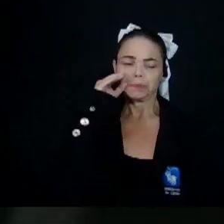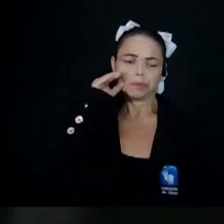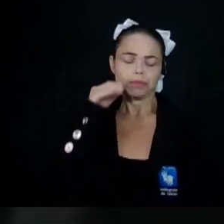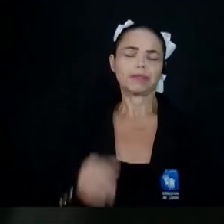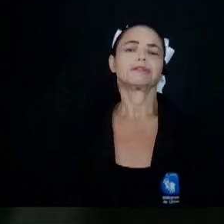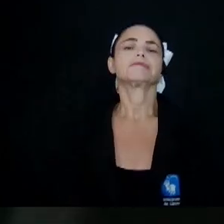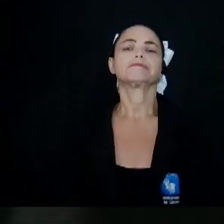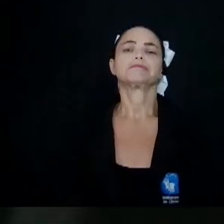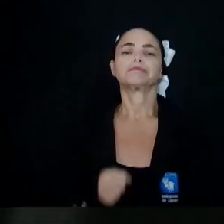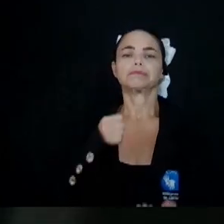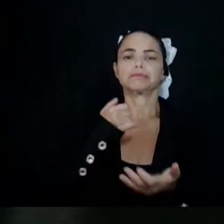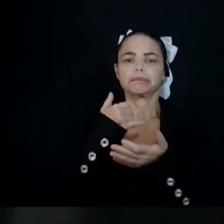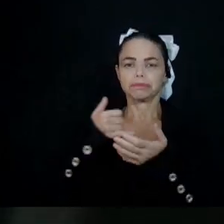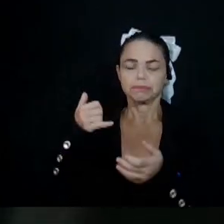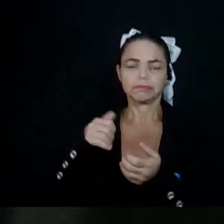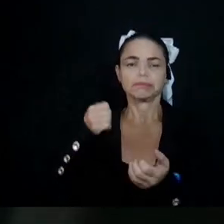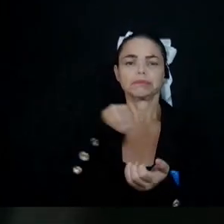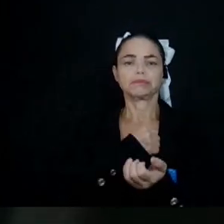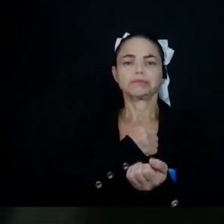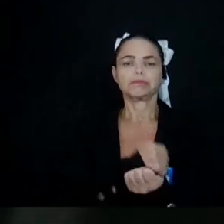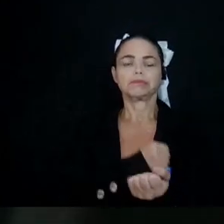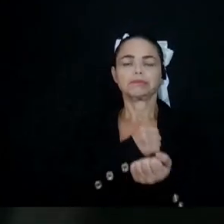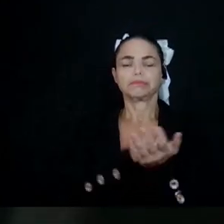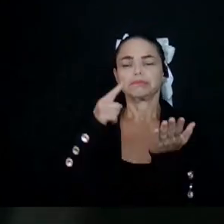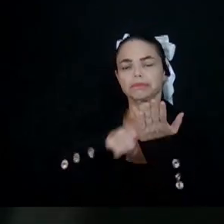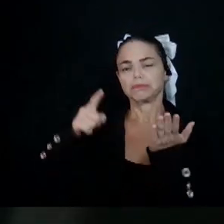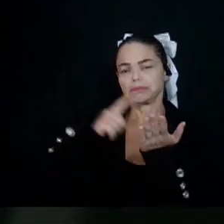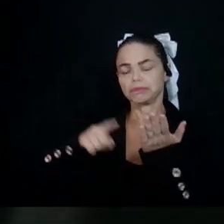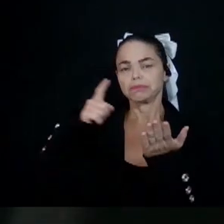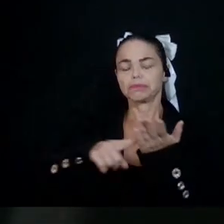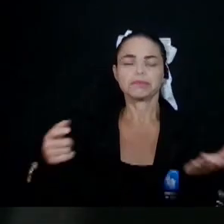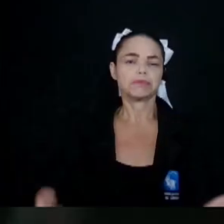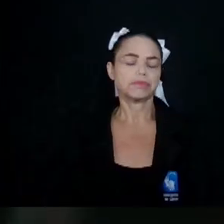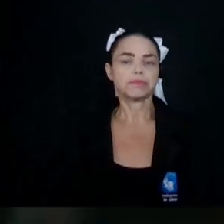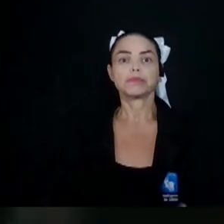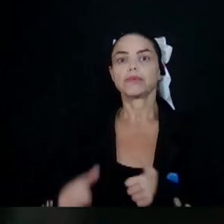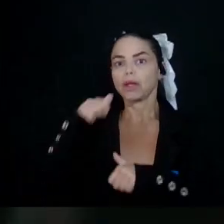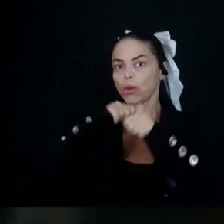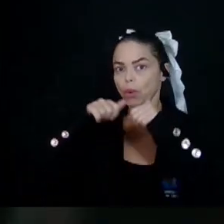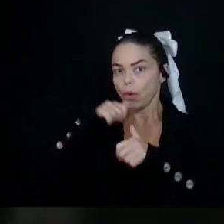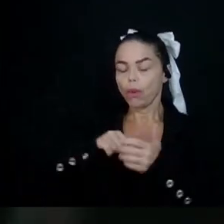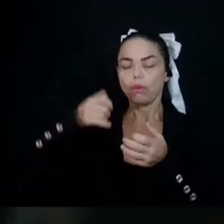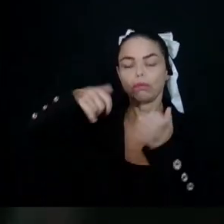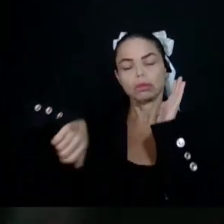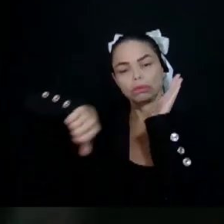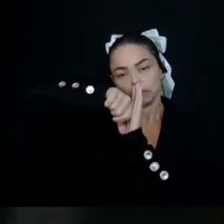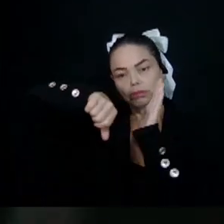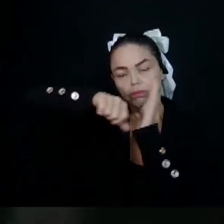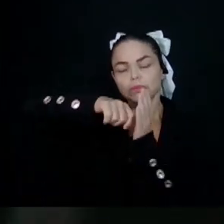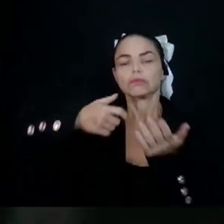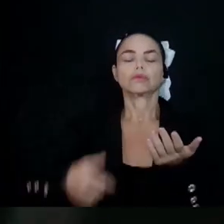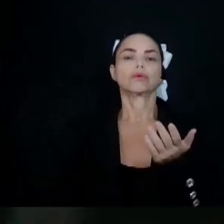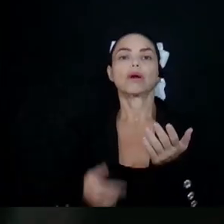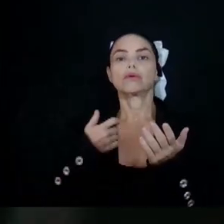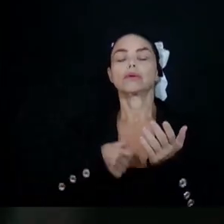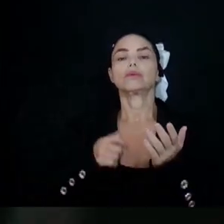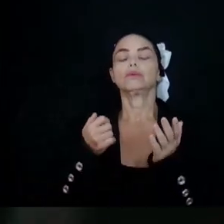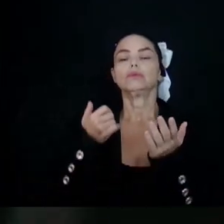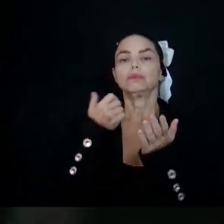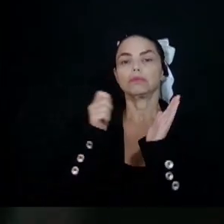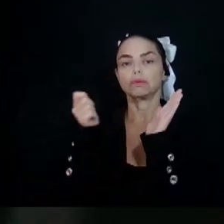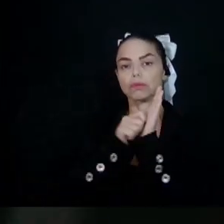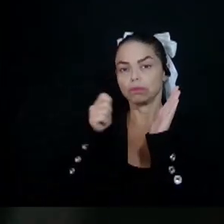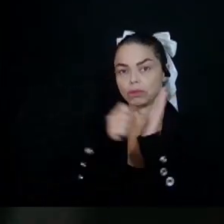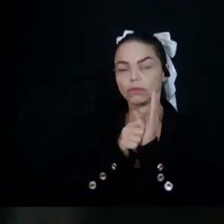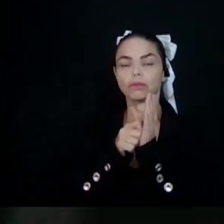dependência química, a dependência digital, a gente precisa falar sobre isso. Segundo os pesquisadores da USP, com o aumento no consumo de